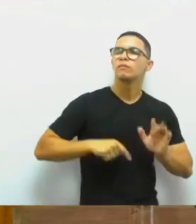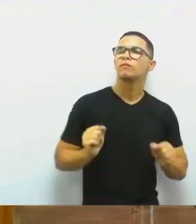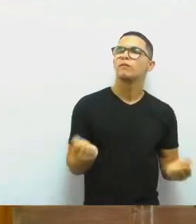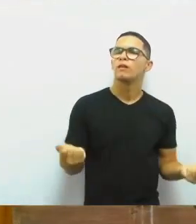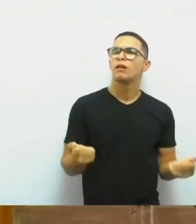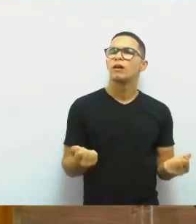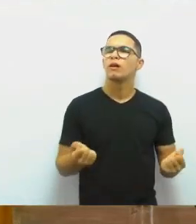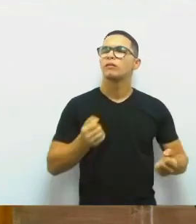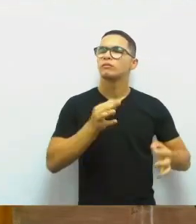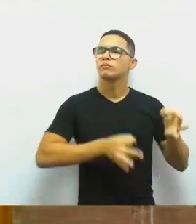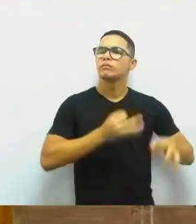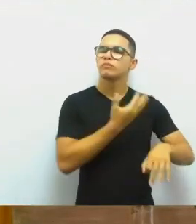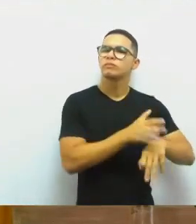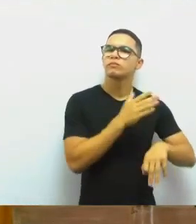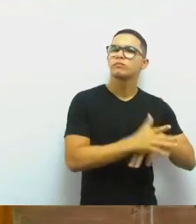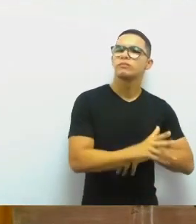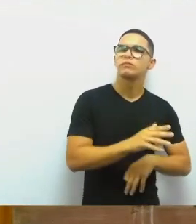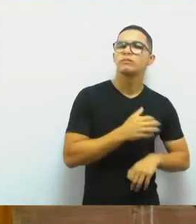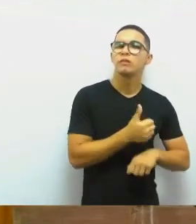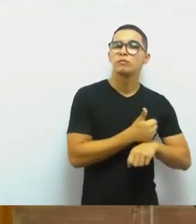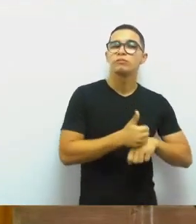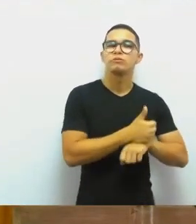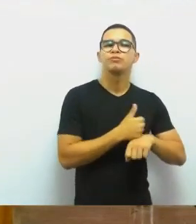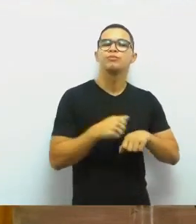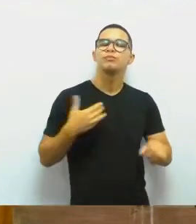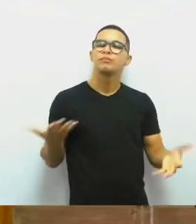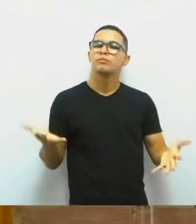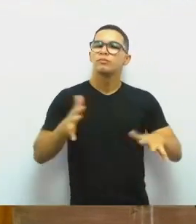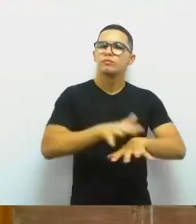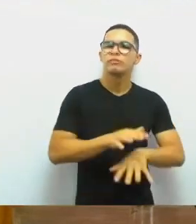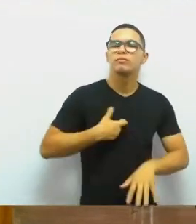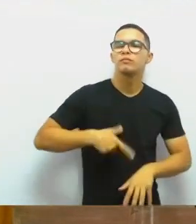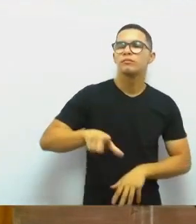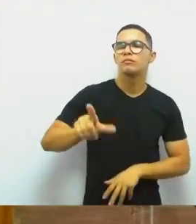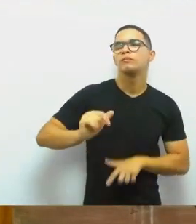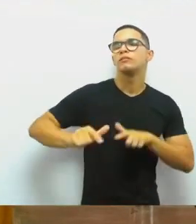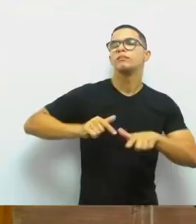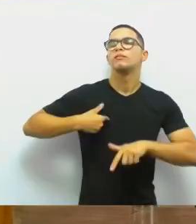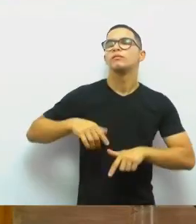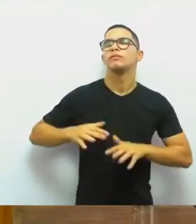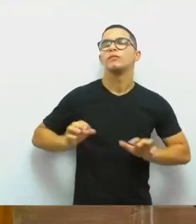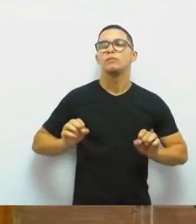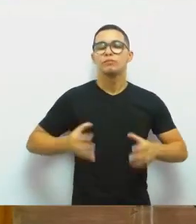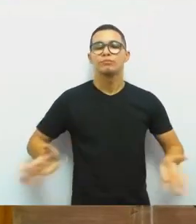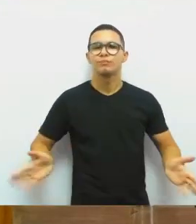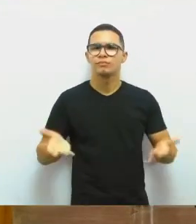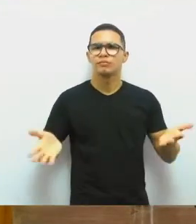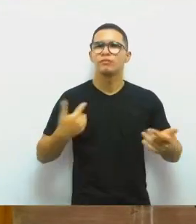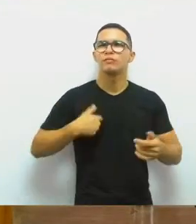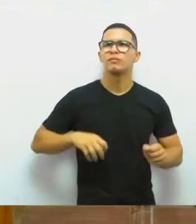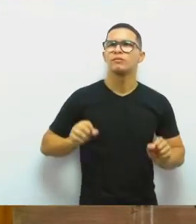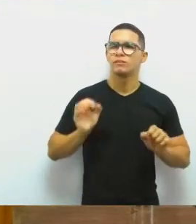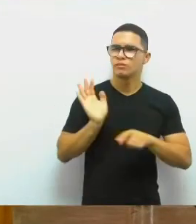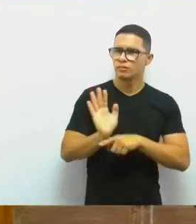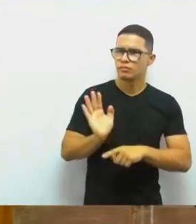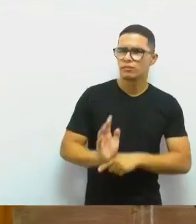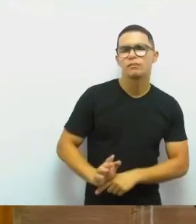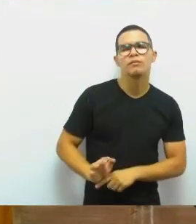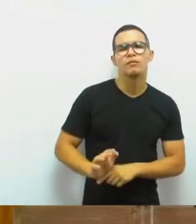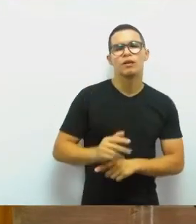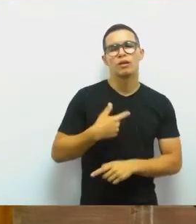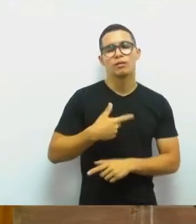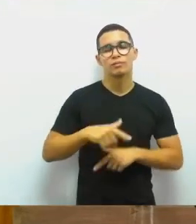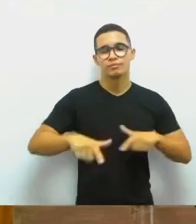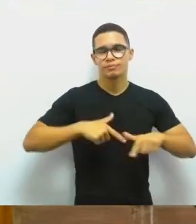Qualificação Profissional e Inserção no Mercado de Trabalho e autoriza a concessão de incentivos e benefícios à geração de empregos